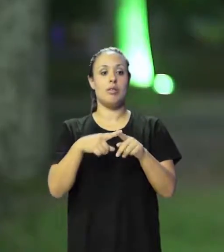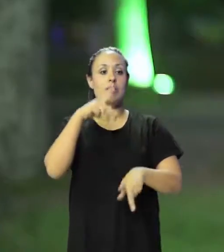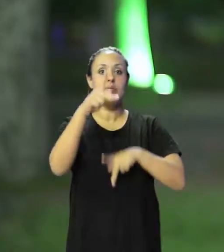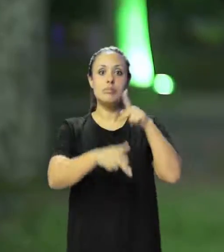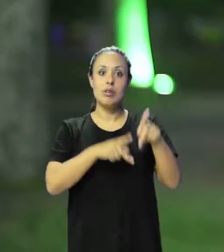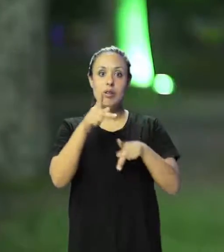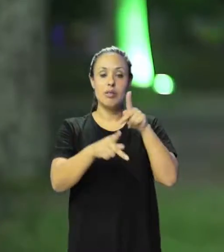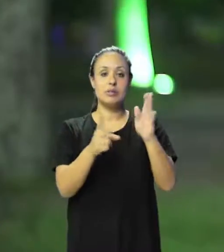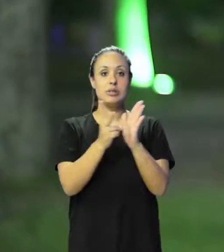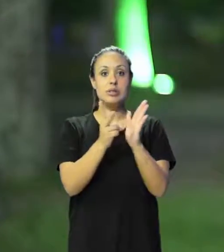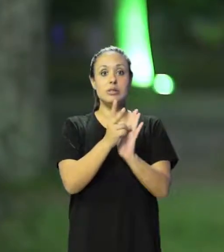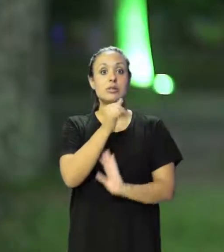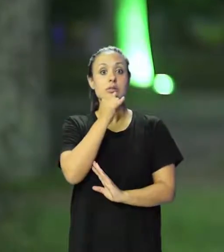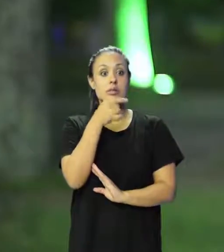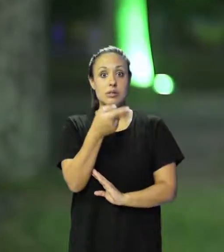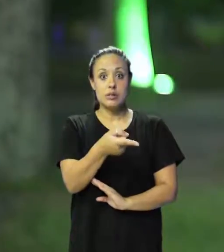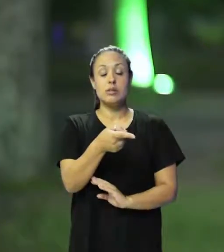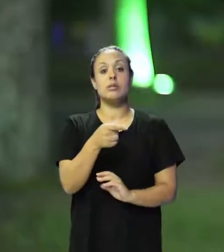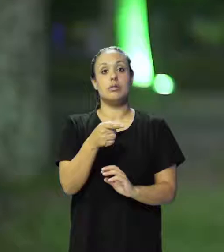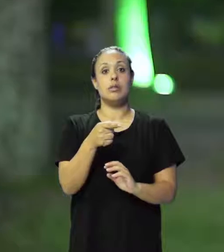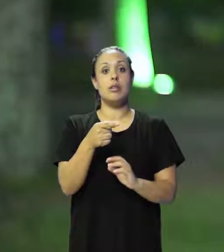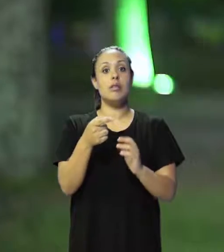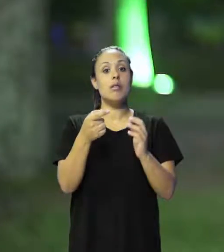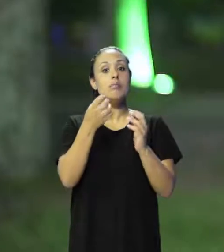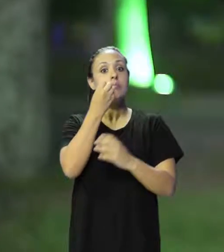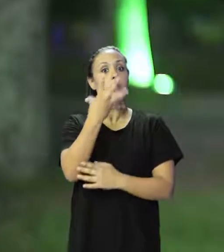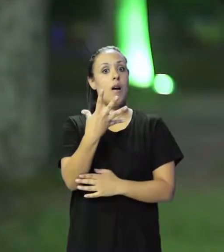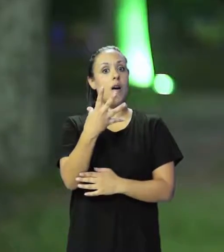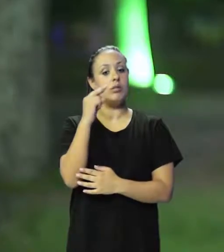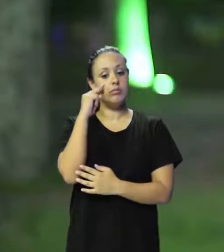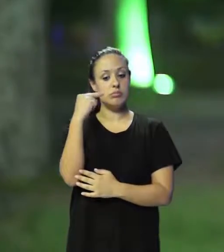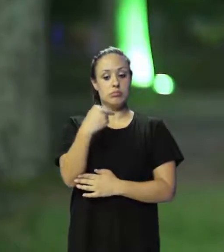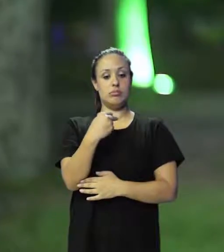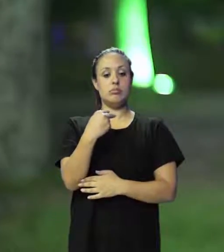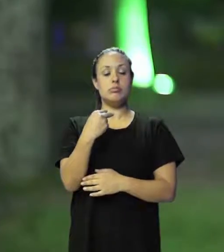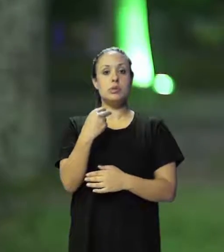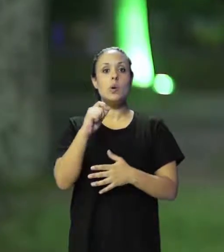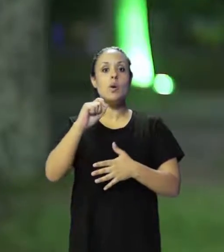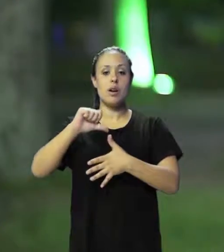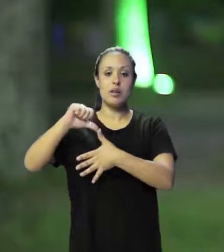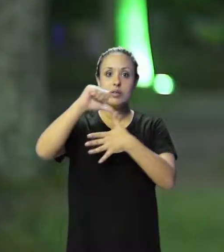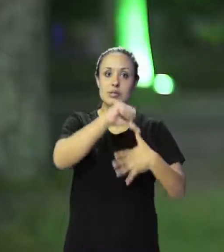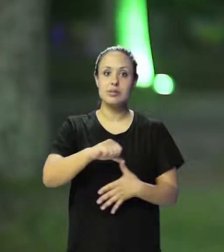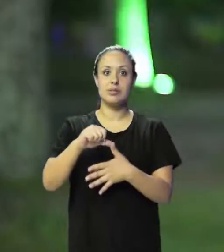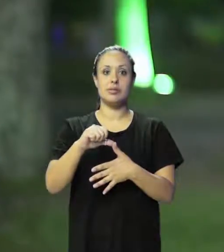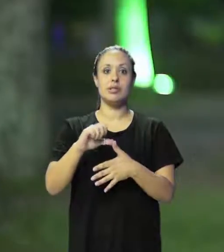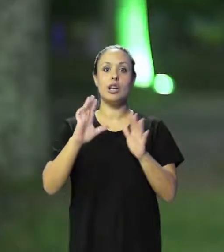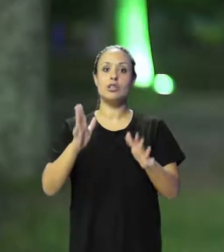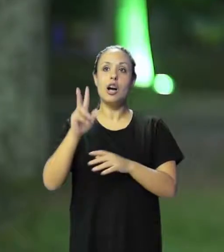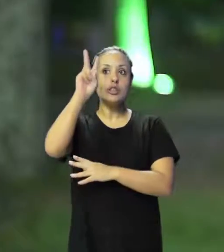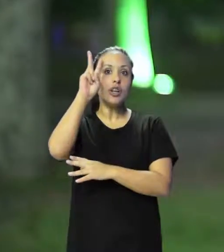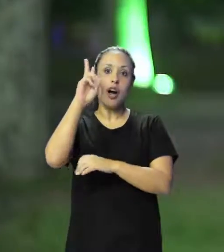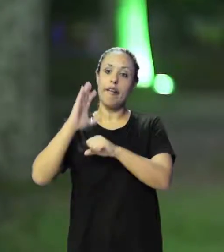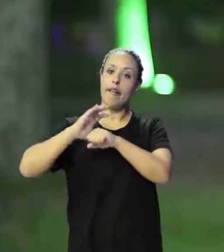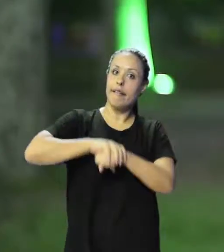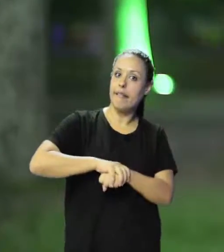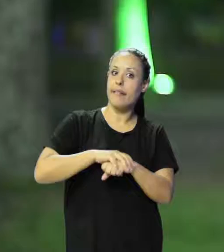enquanto colonizado, se reconhecer enquanto Latino-América, se reconhecer